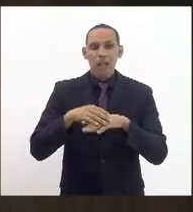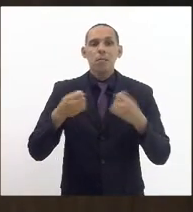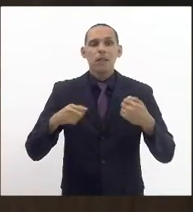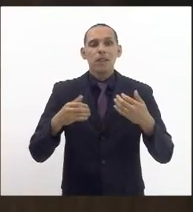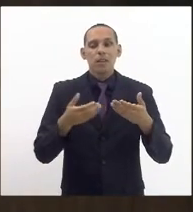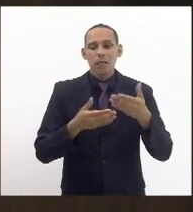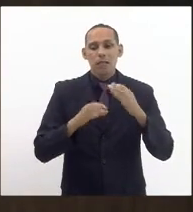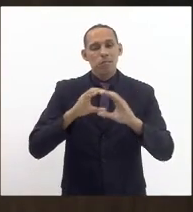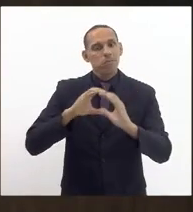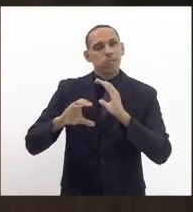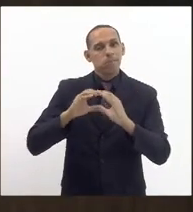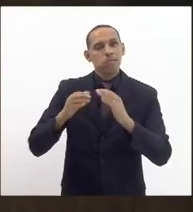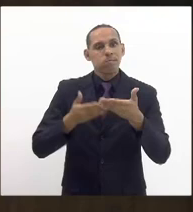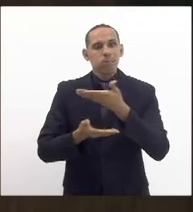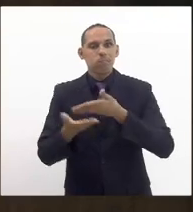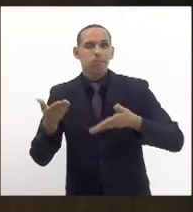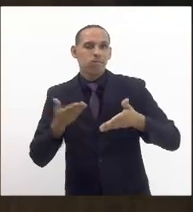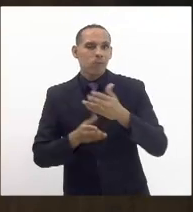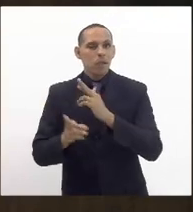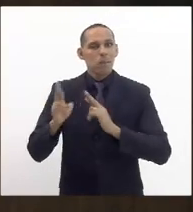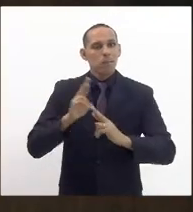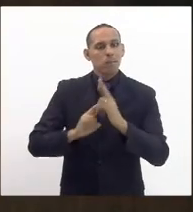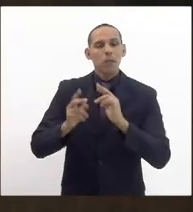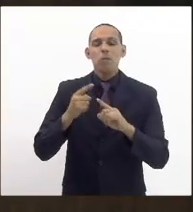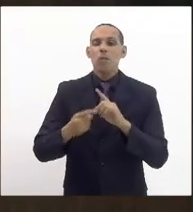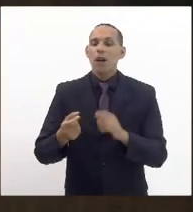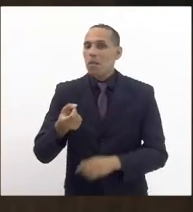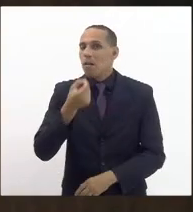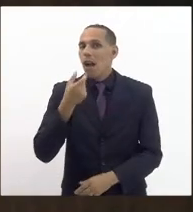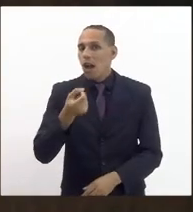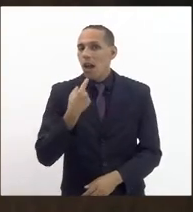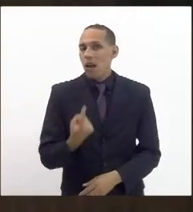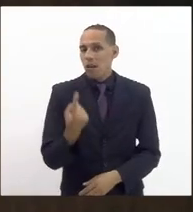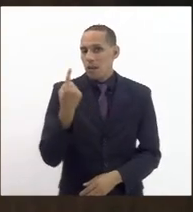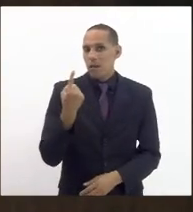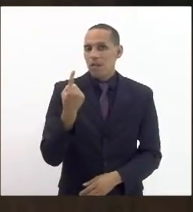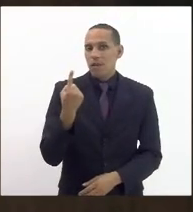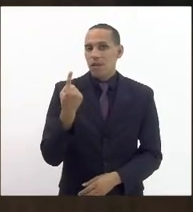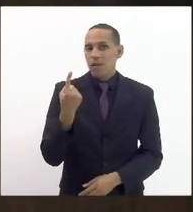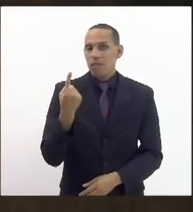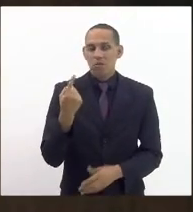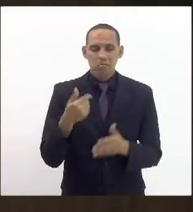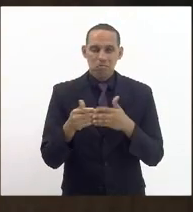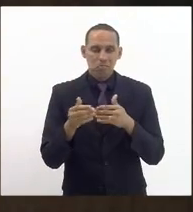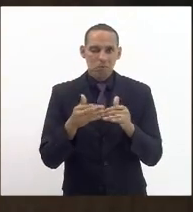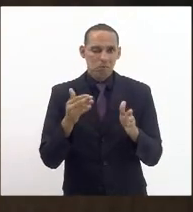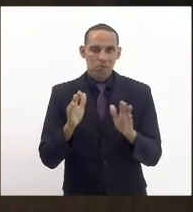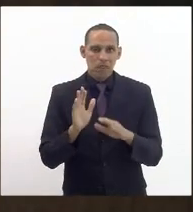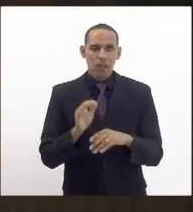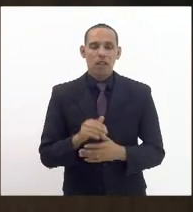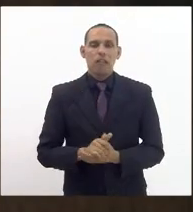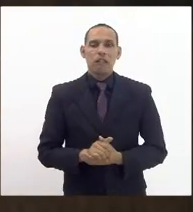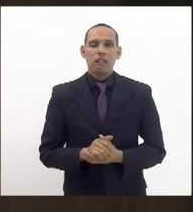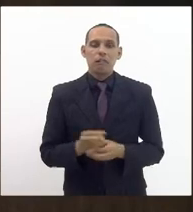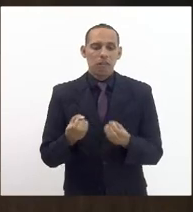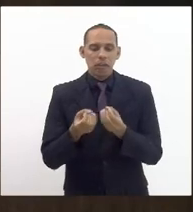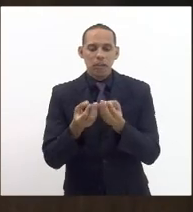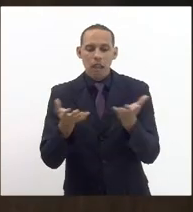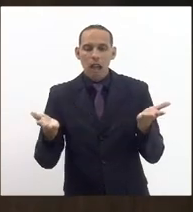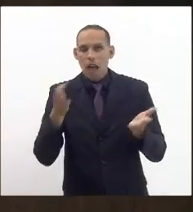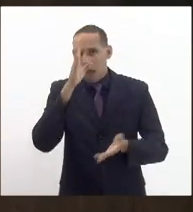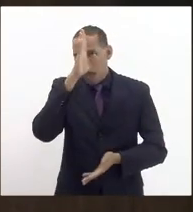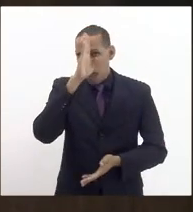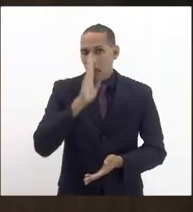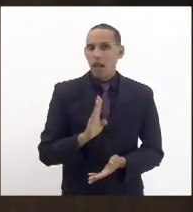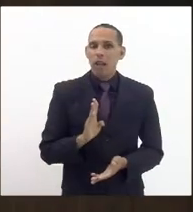si, porque, às vezes, uma medicação que é favorecida, é dada a